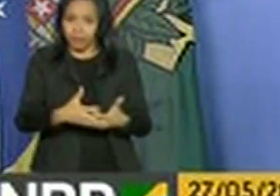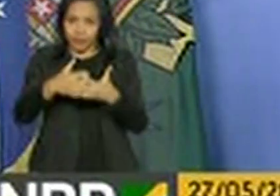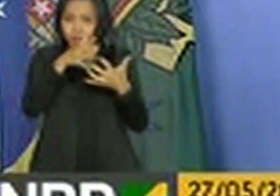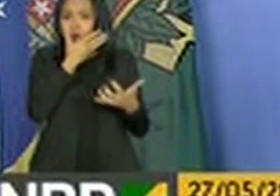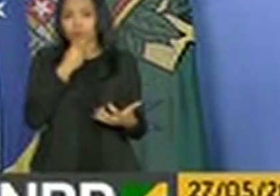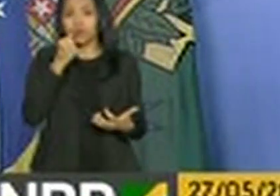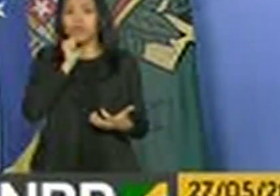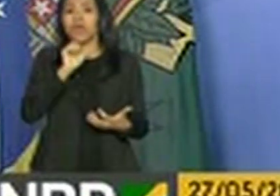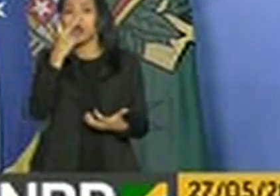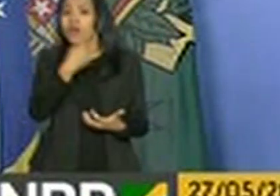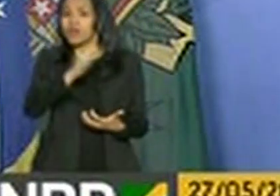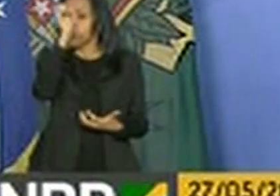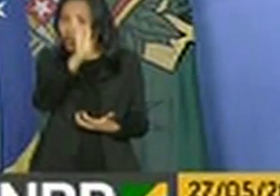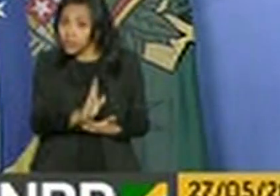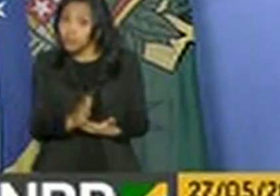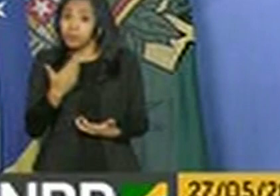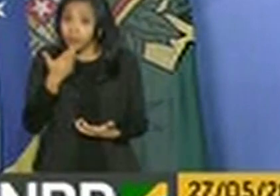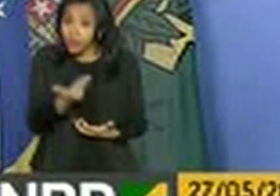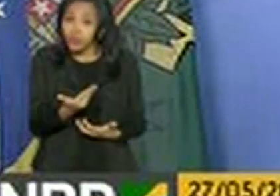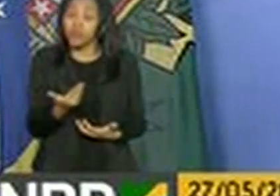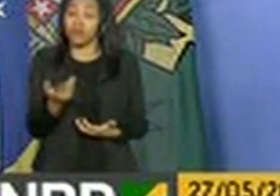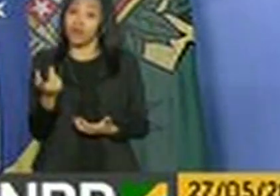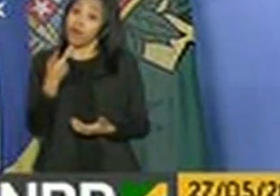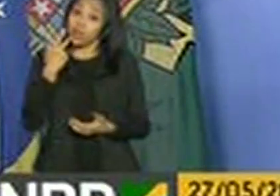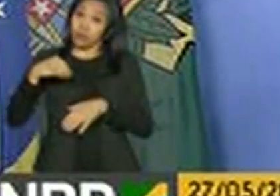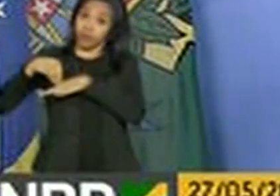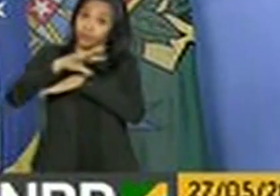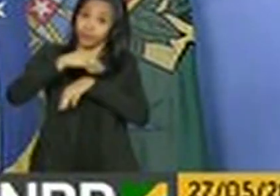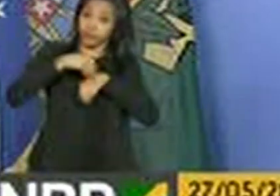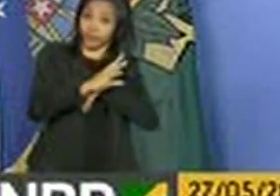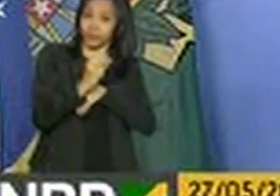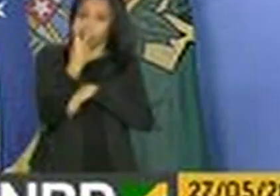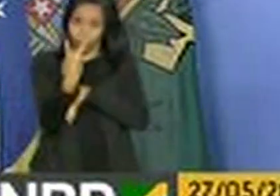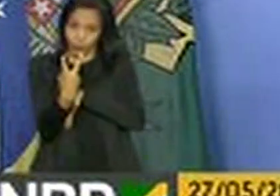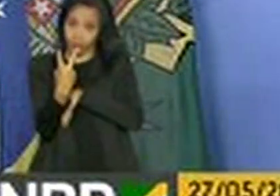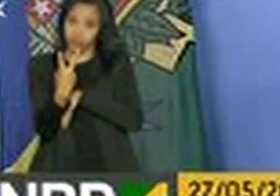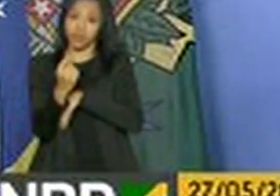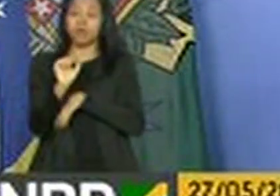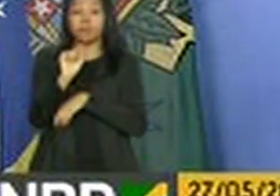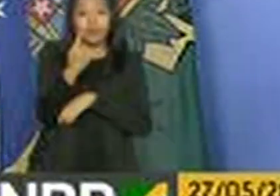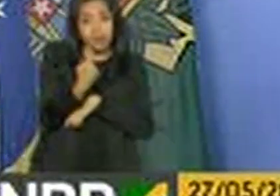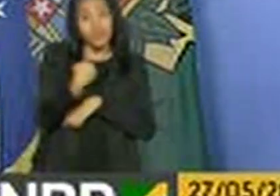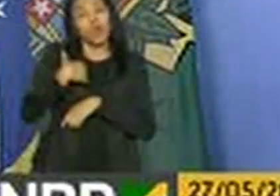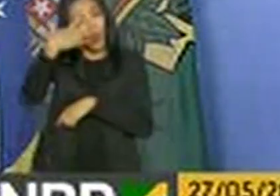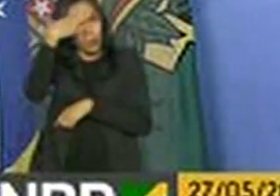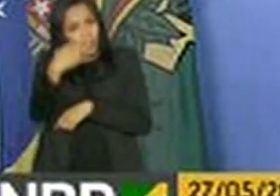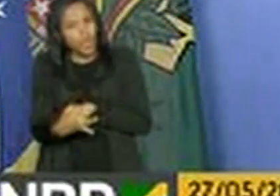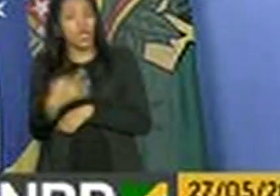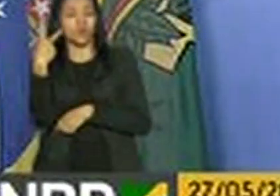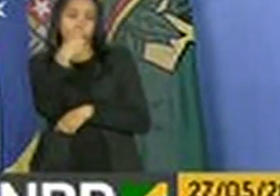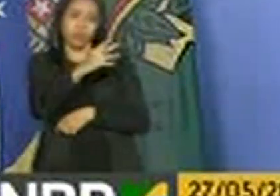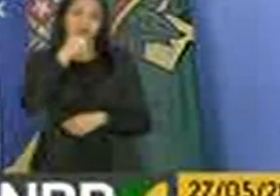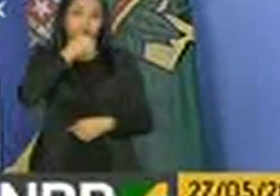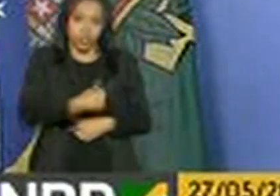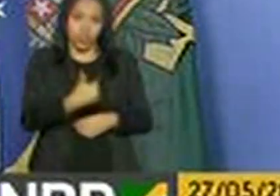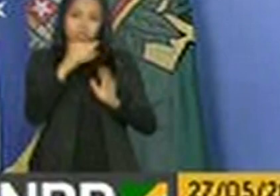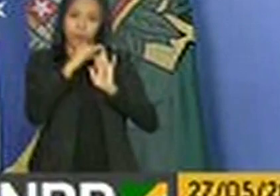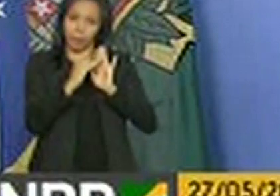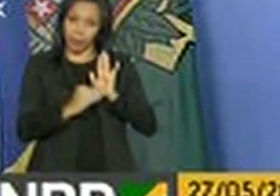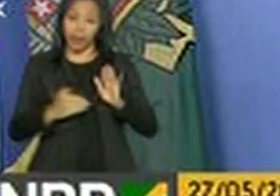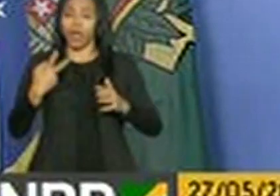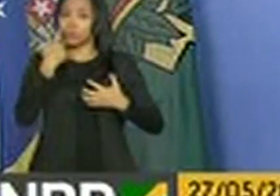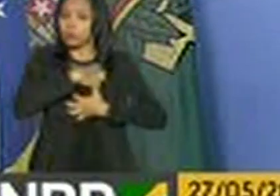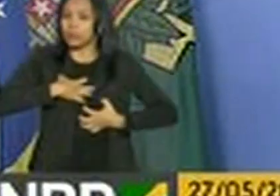do Brasil, registrando dois fatos. Um primeiro é que, compreendendo as suas naturais reivindicações e